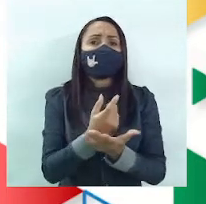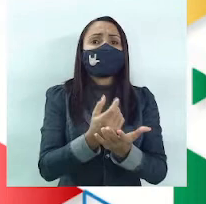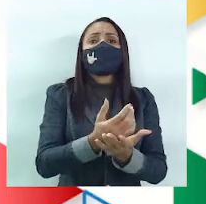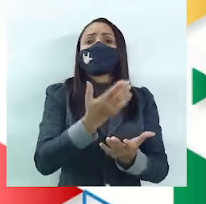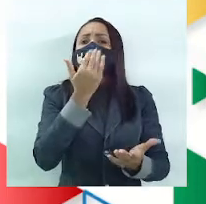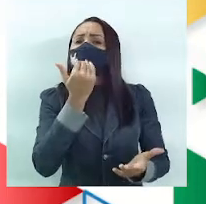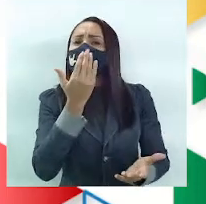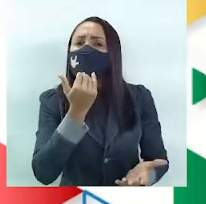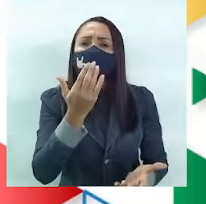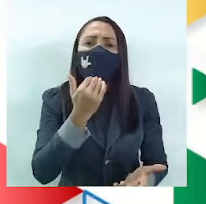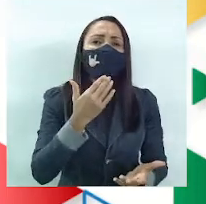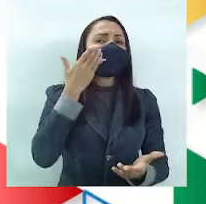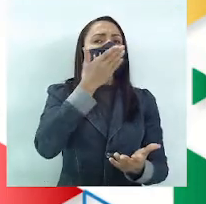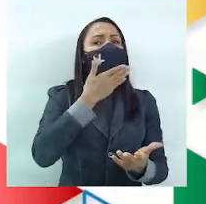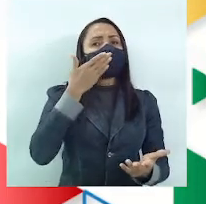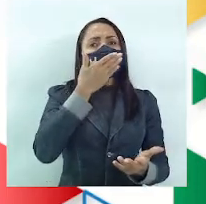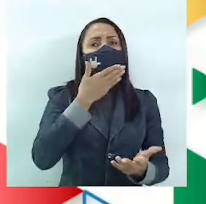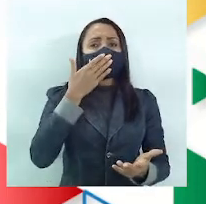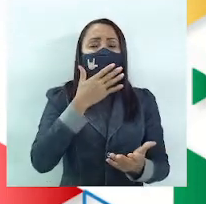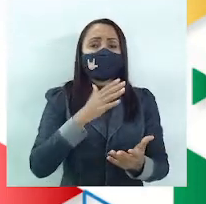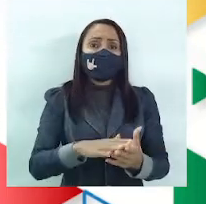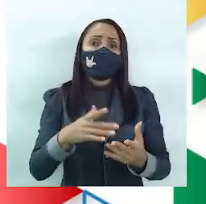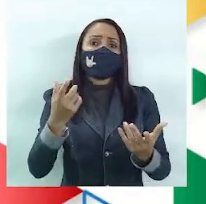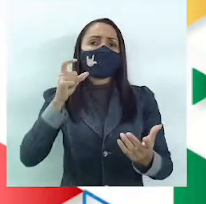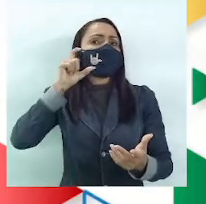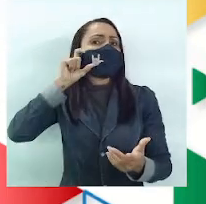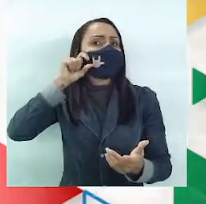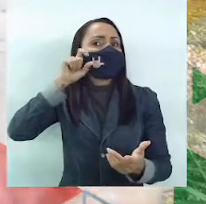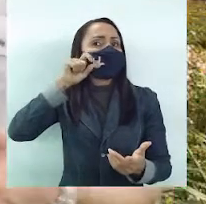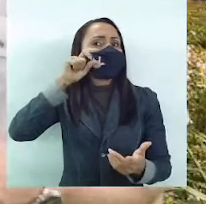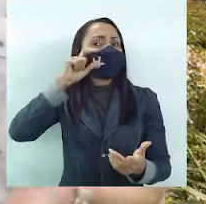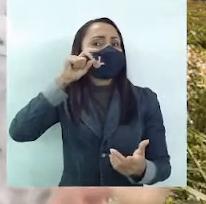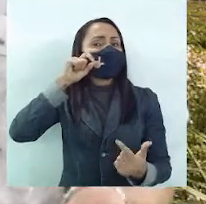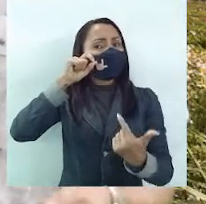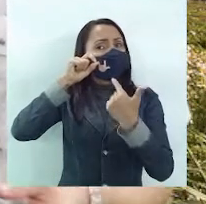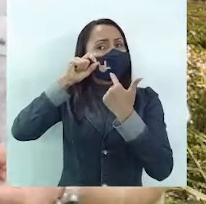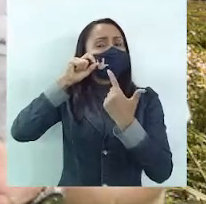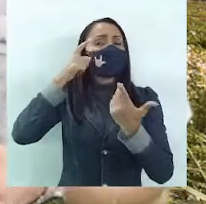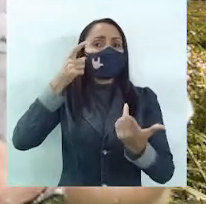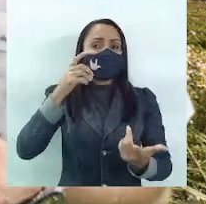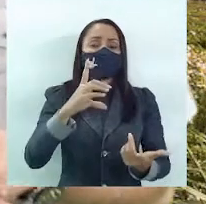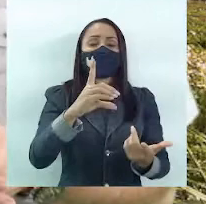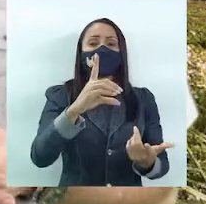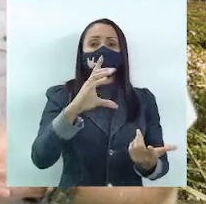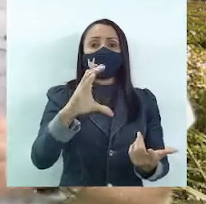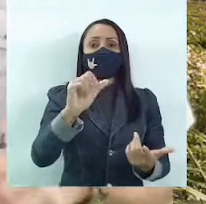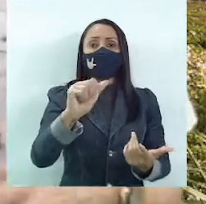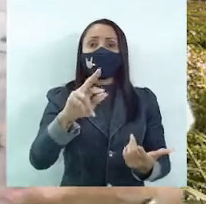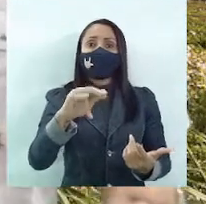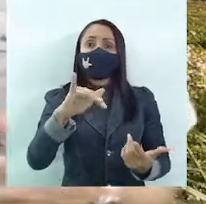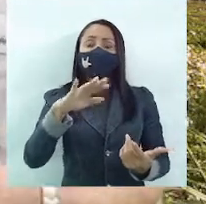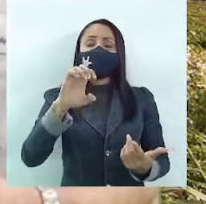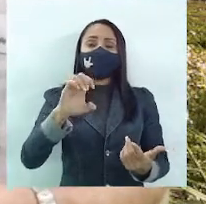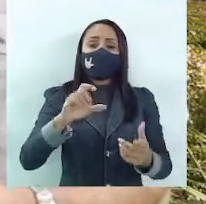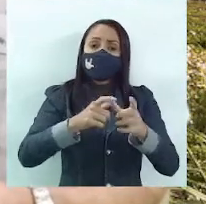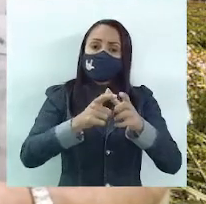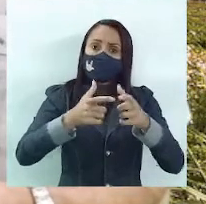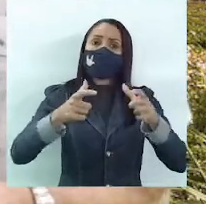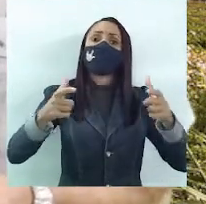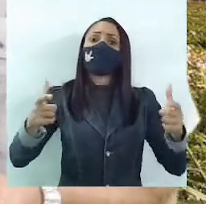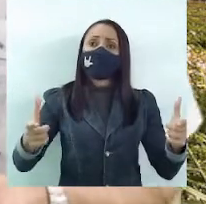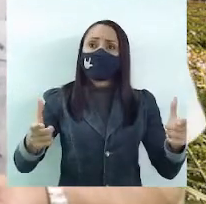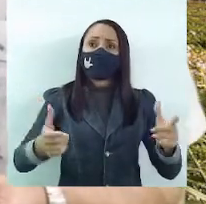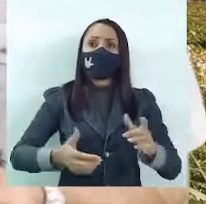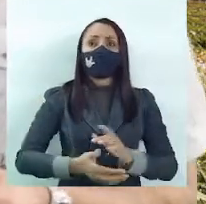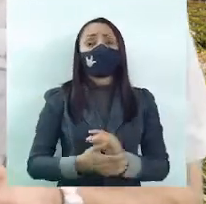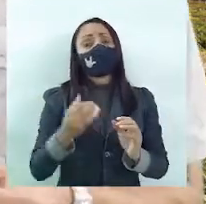causam praticamente muitas cáries, né? O maior número de cáries é causado pelo açúcar, então isso aí aumentou muito com a pandemia. Não